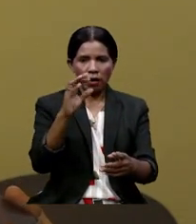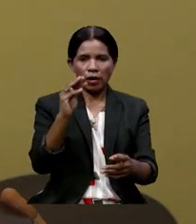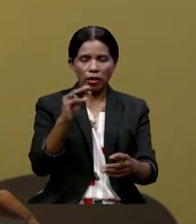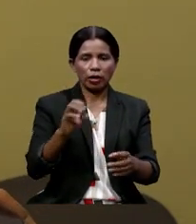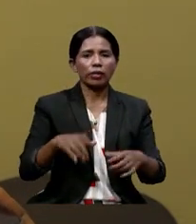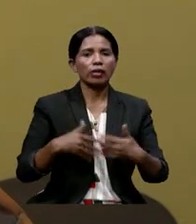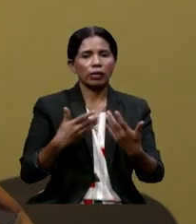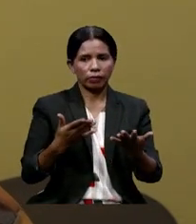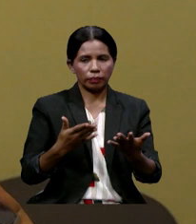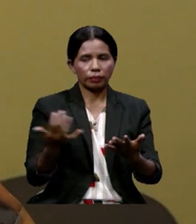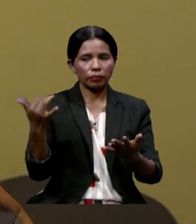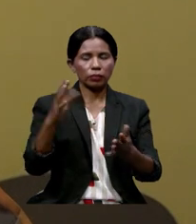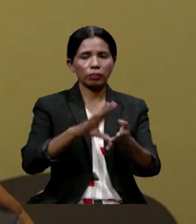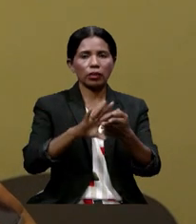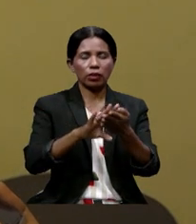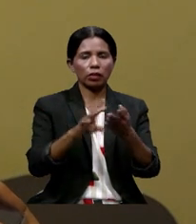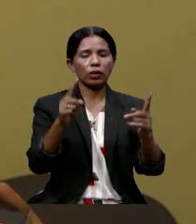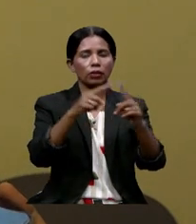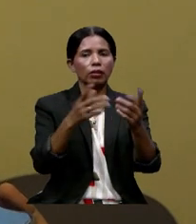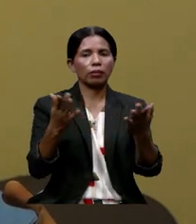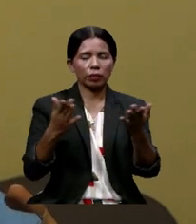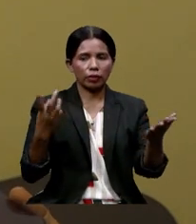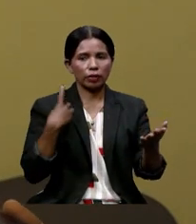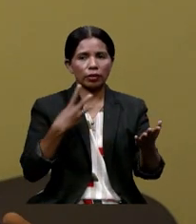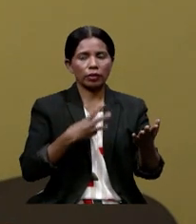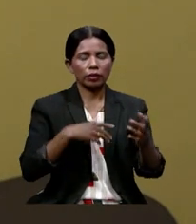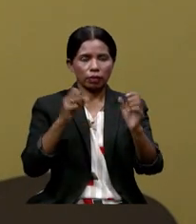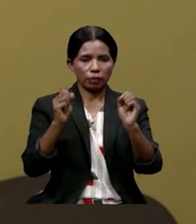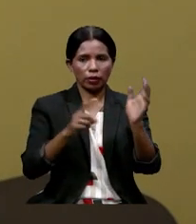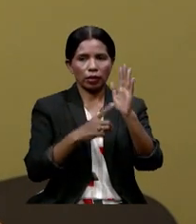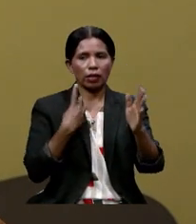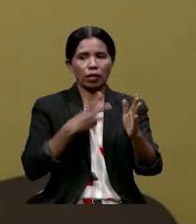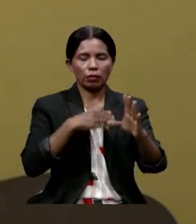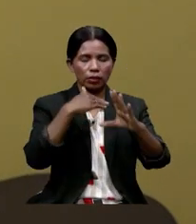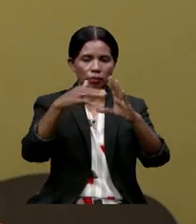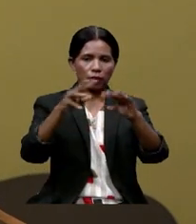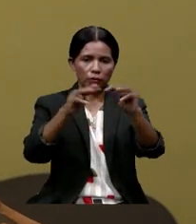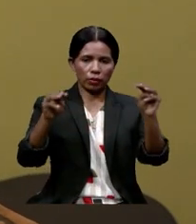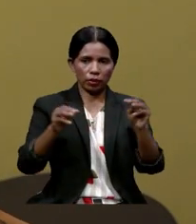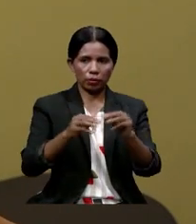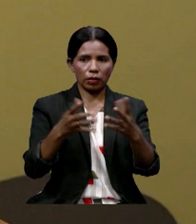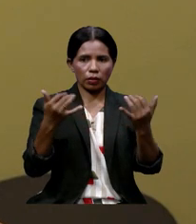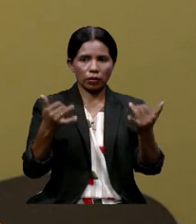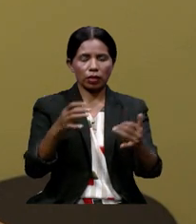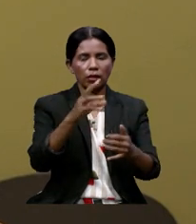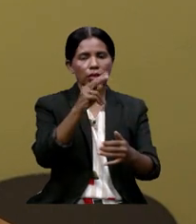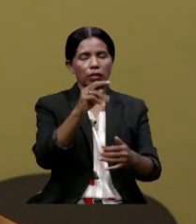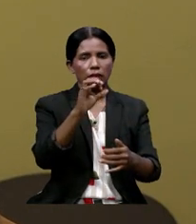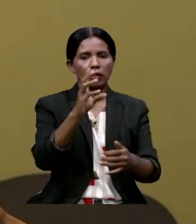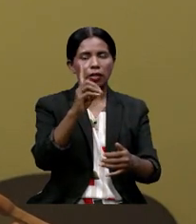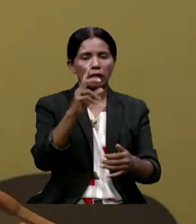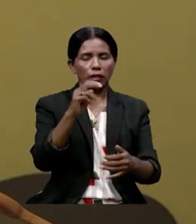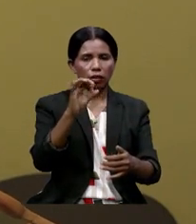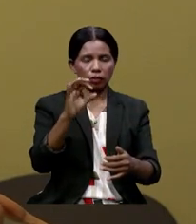ona. Sira ne pedido ne toi ne biona, sira ite sira pele tracking, oh agora mi marate ona pa municipio, agora ia ona de ne FM ka ia ti ona.